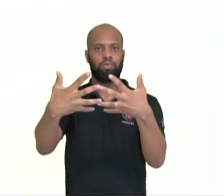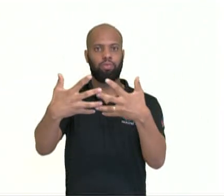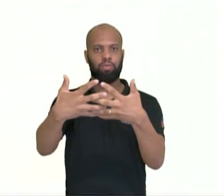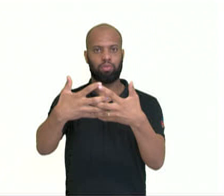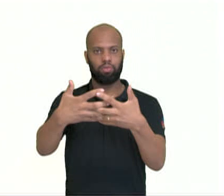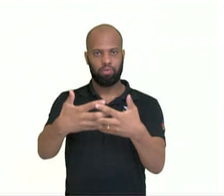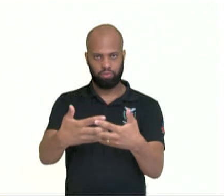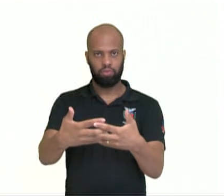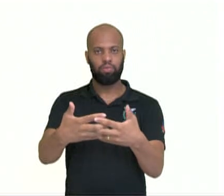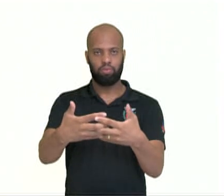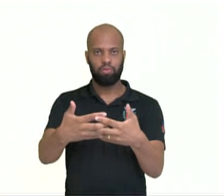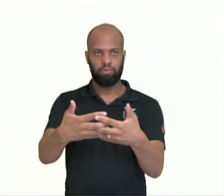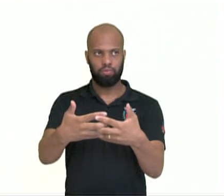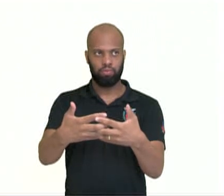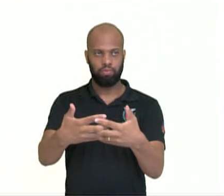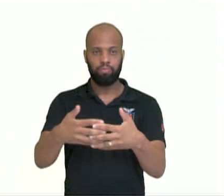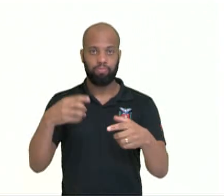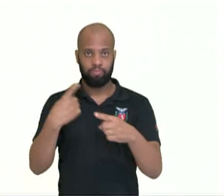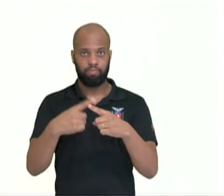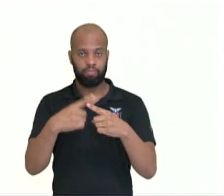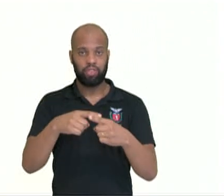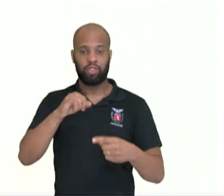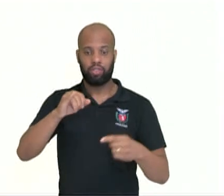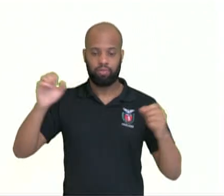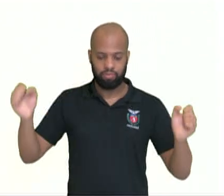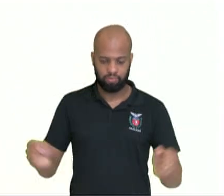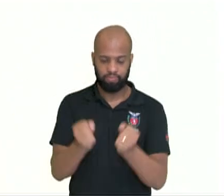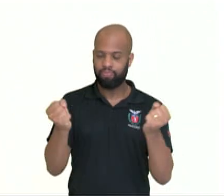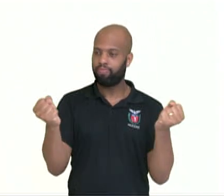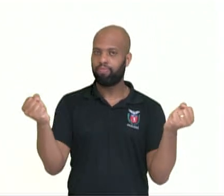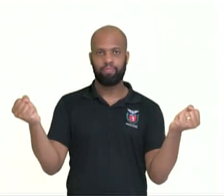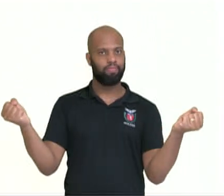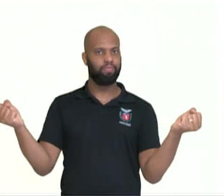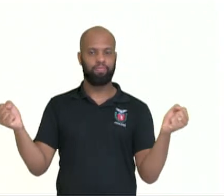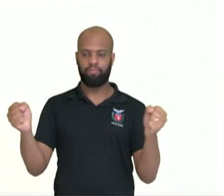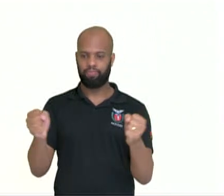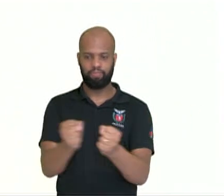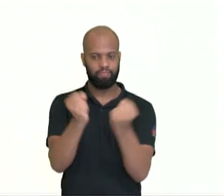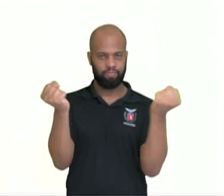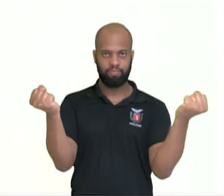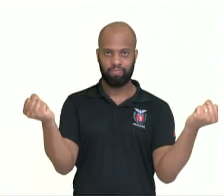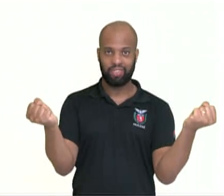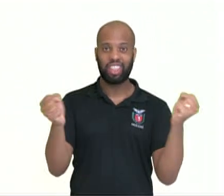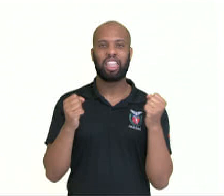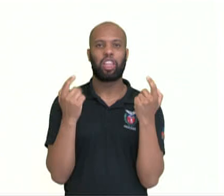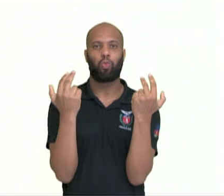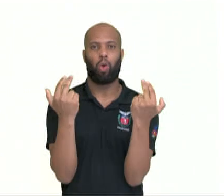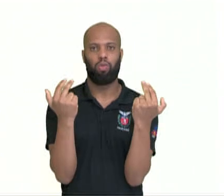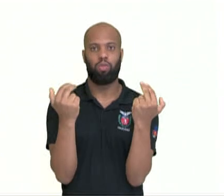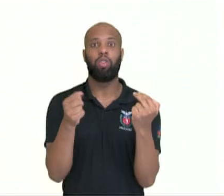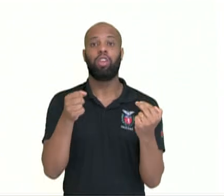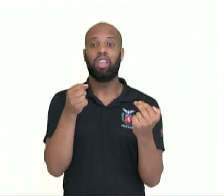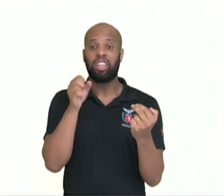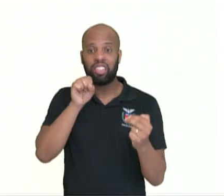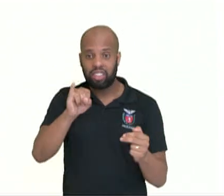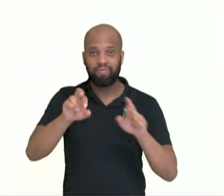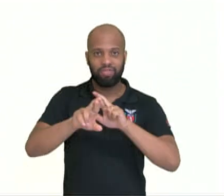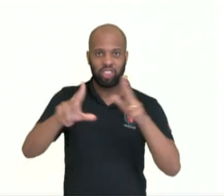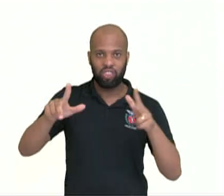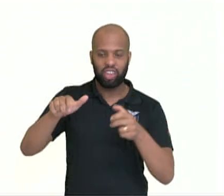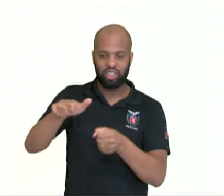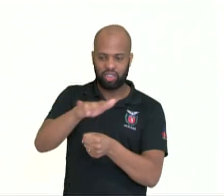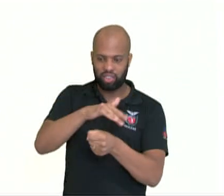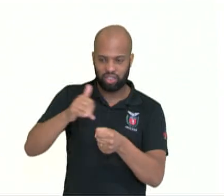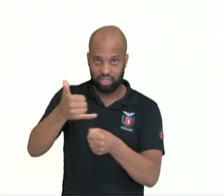se conectar. Enquanto no caso da repulsão, o campo se deforma para desconectar, ok? E